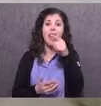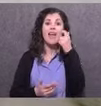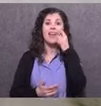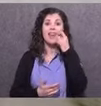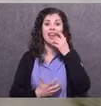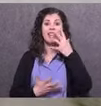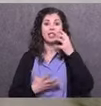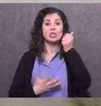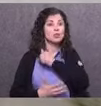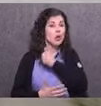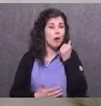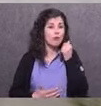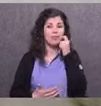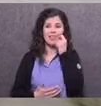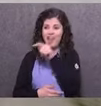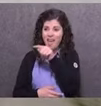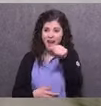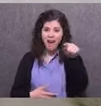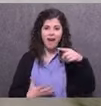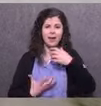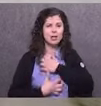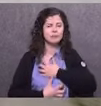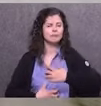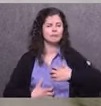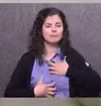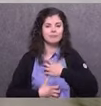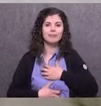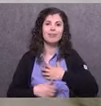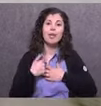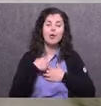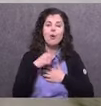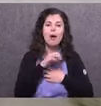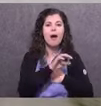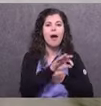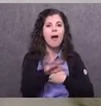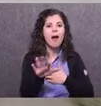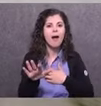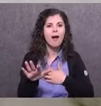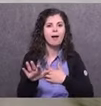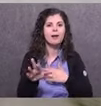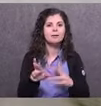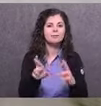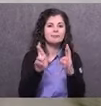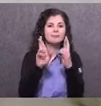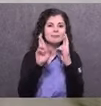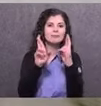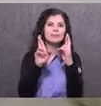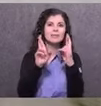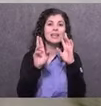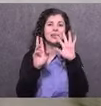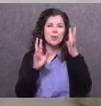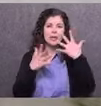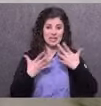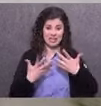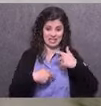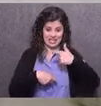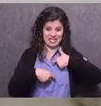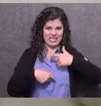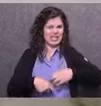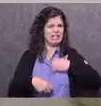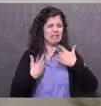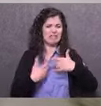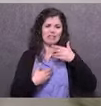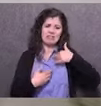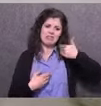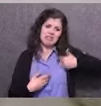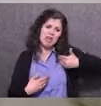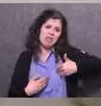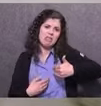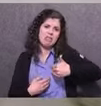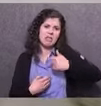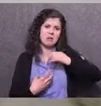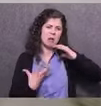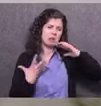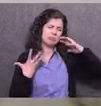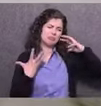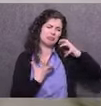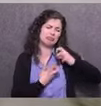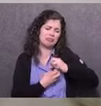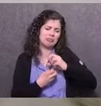dor, que se sentem envolvidos nas trevas que cobrem toda a